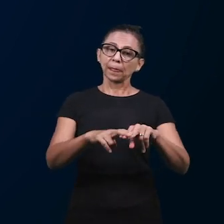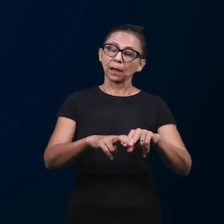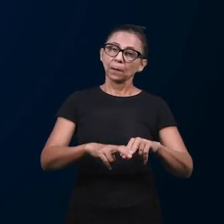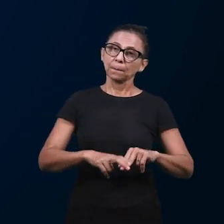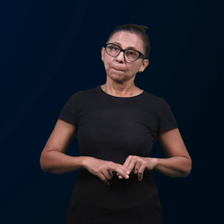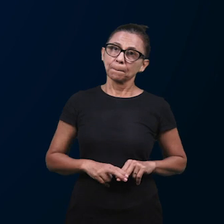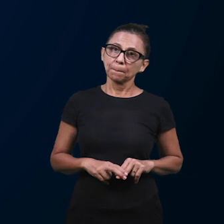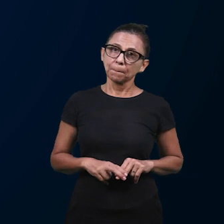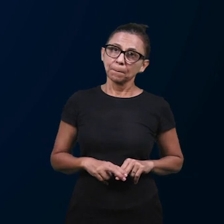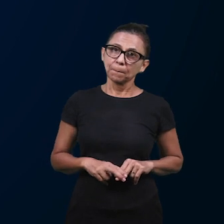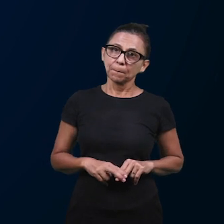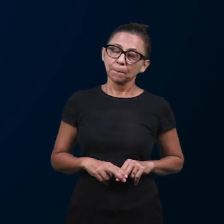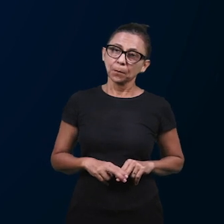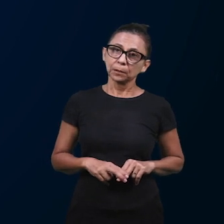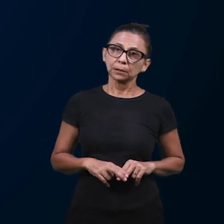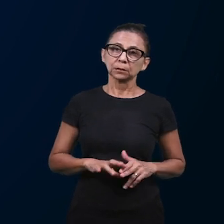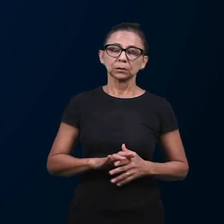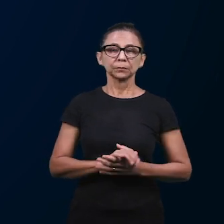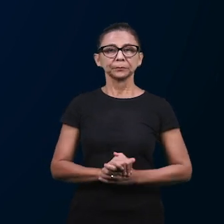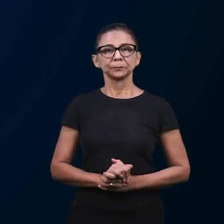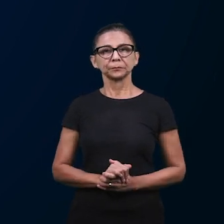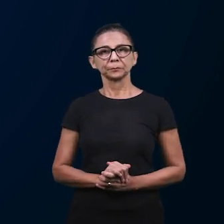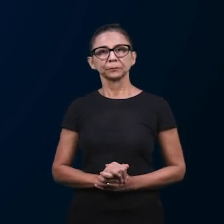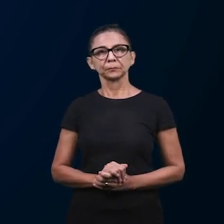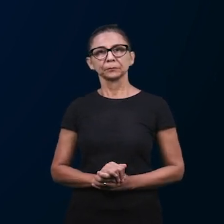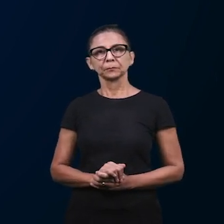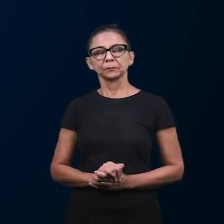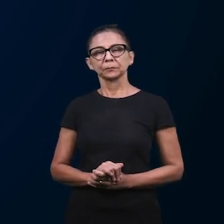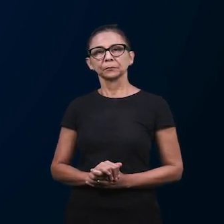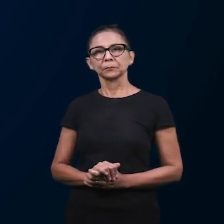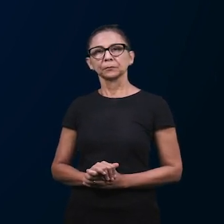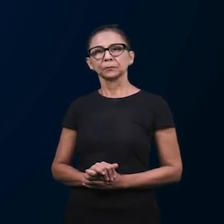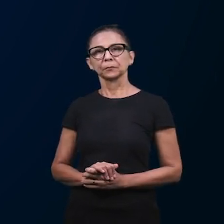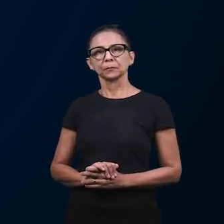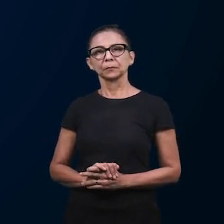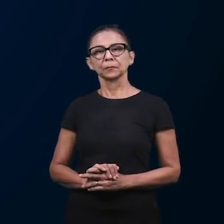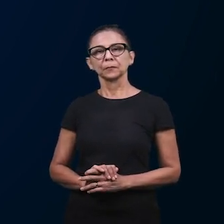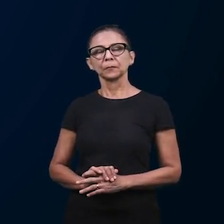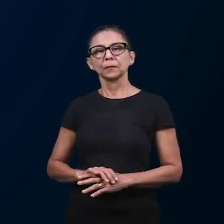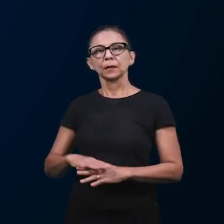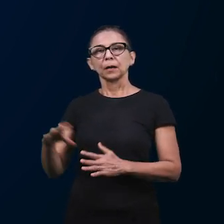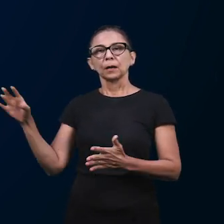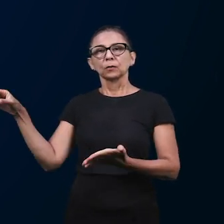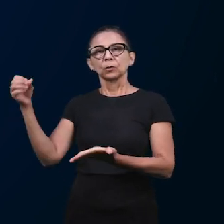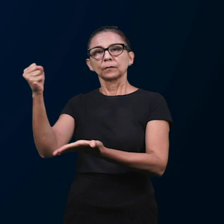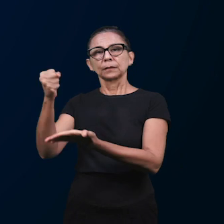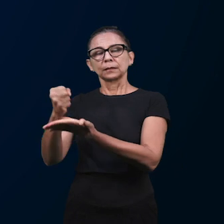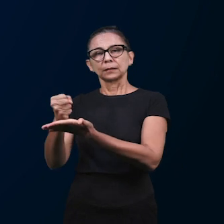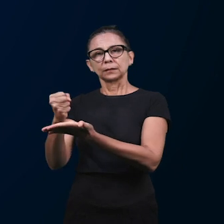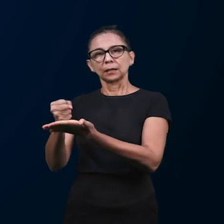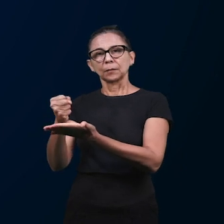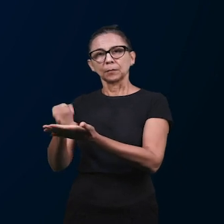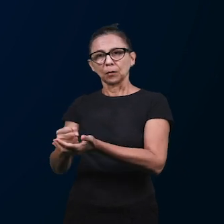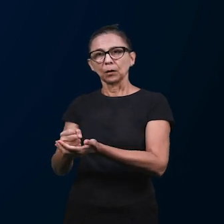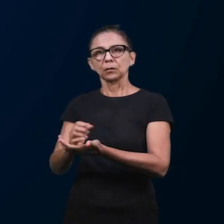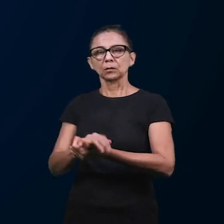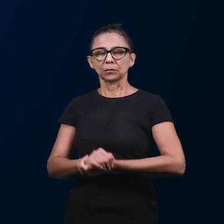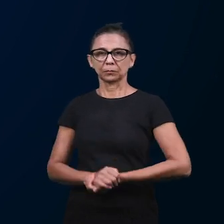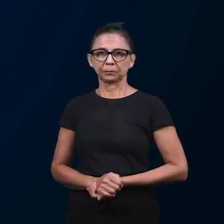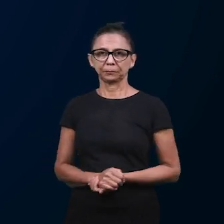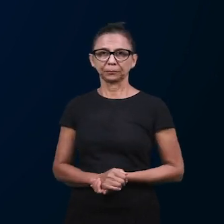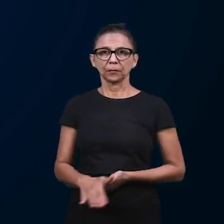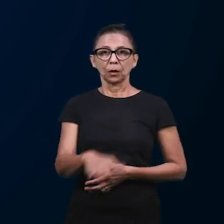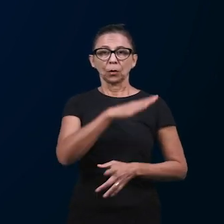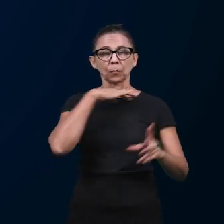isso é mediador do Novo Testamento, para que, intervindo a morte para a remissão